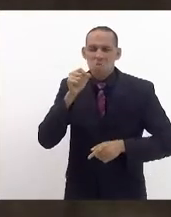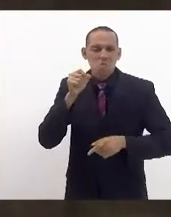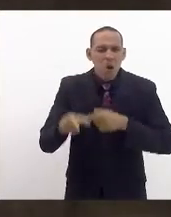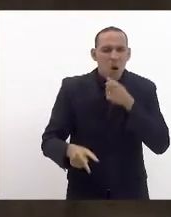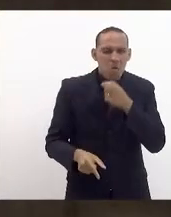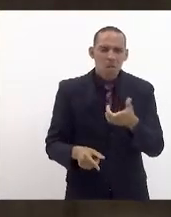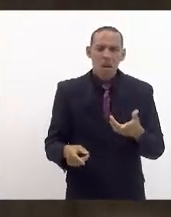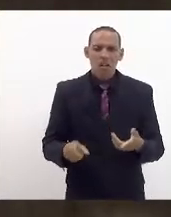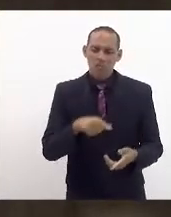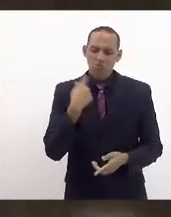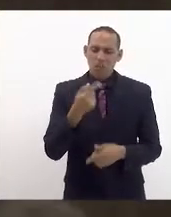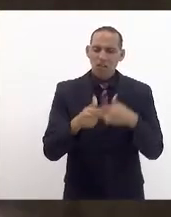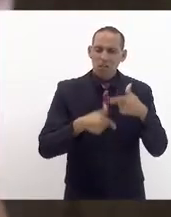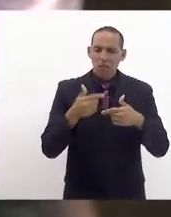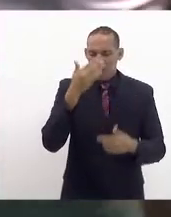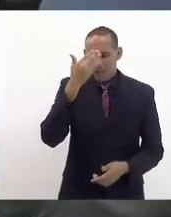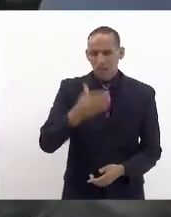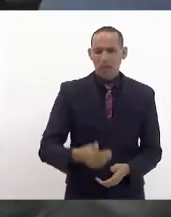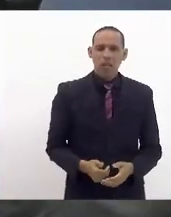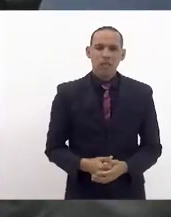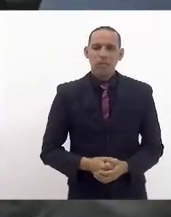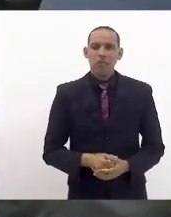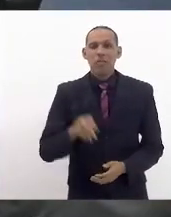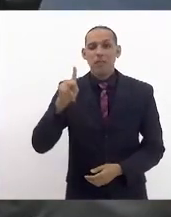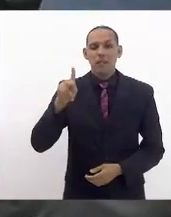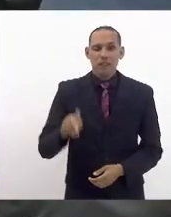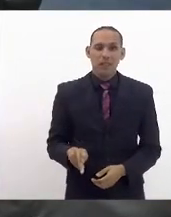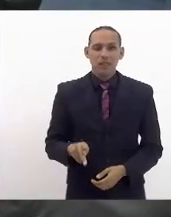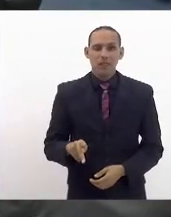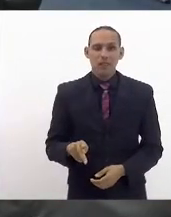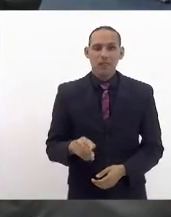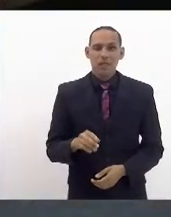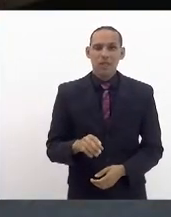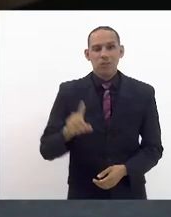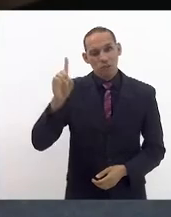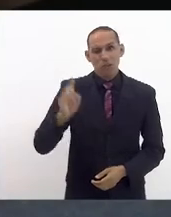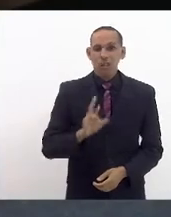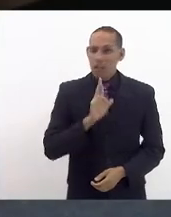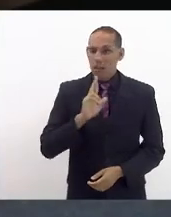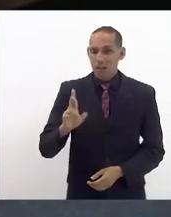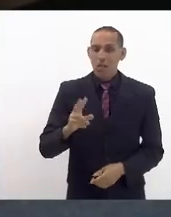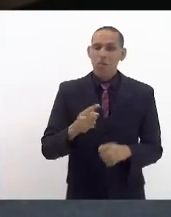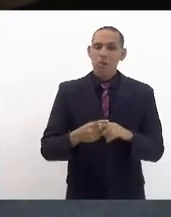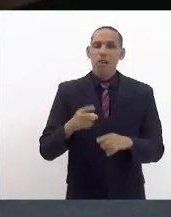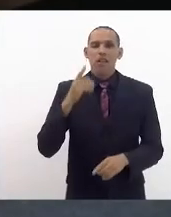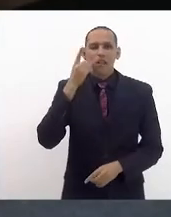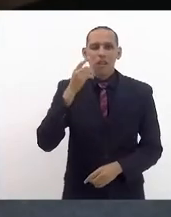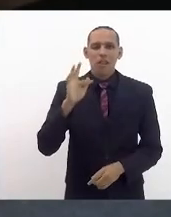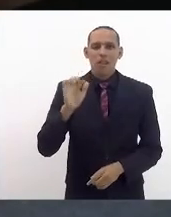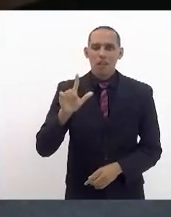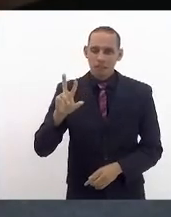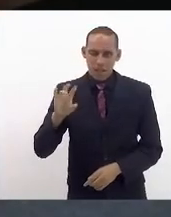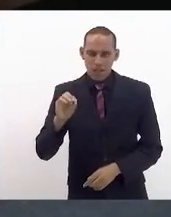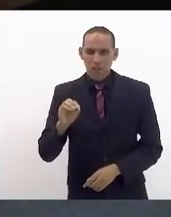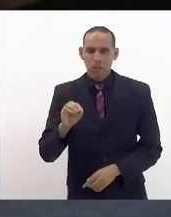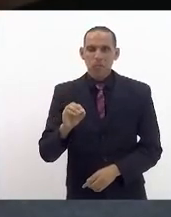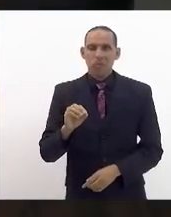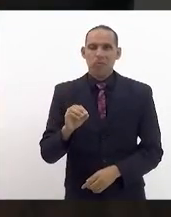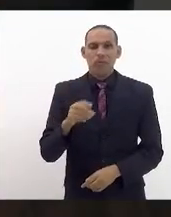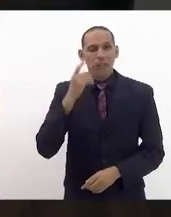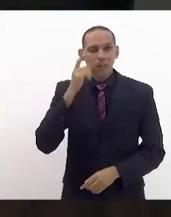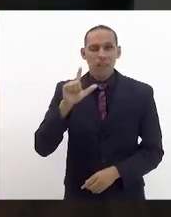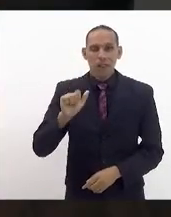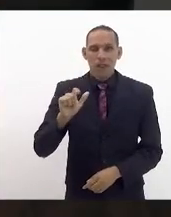gente faz. Obrigada. Presidente, direito de resposta, já que o deputado Flávio Serafini... Deputado